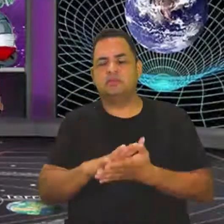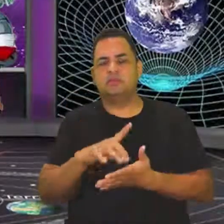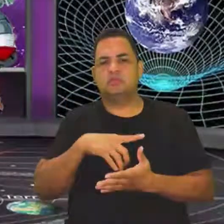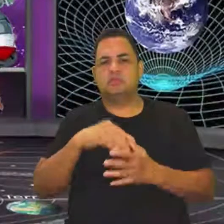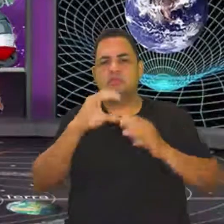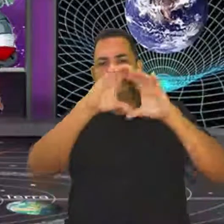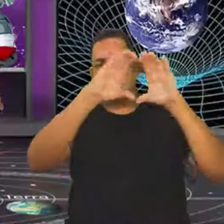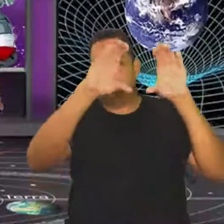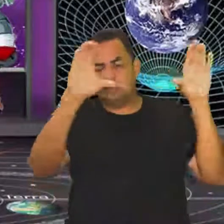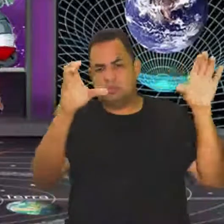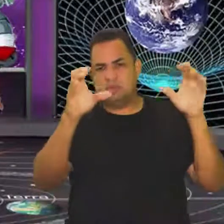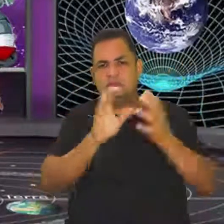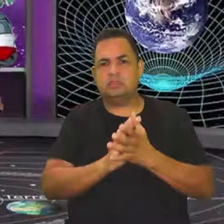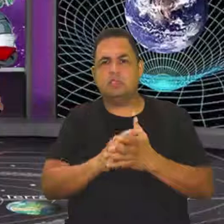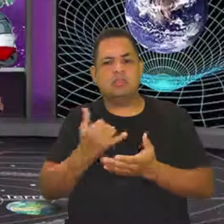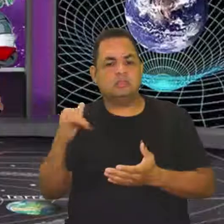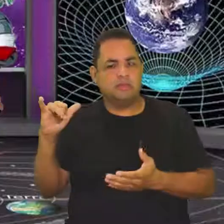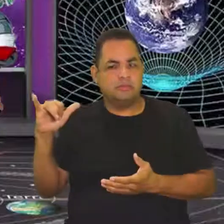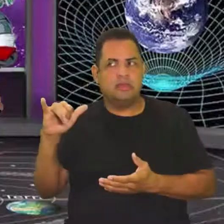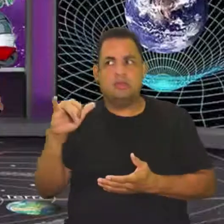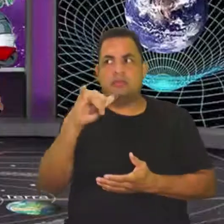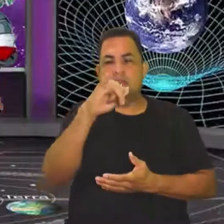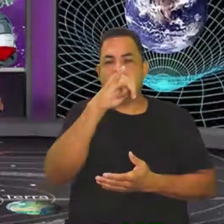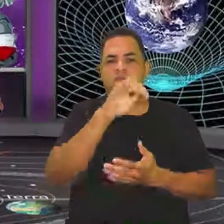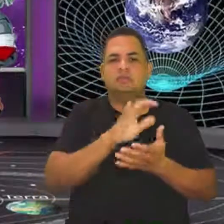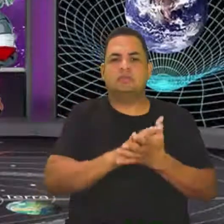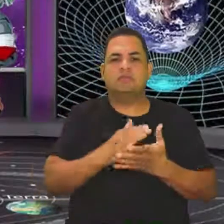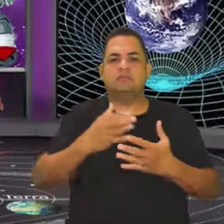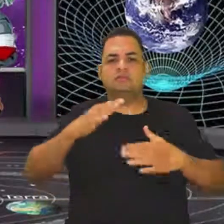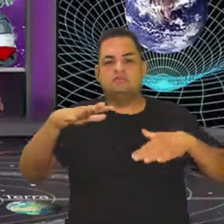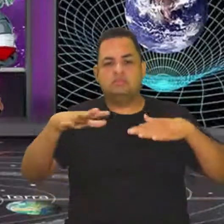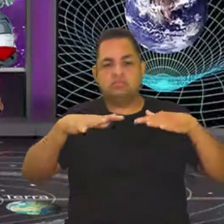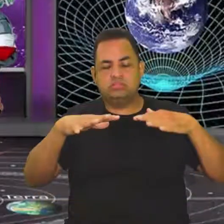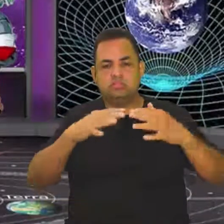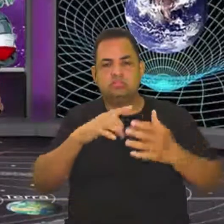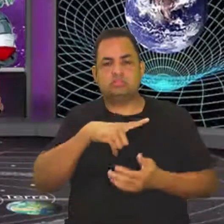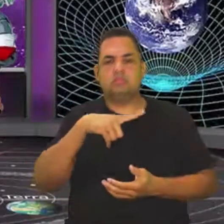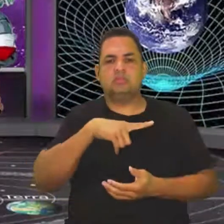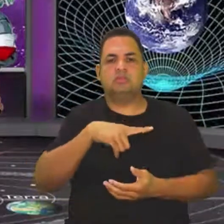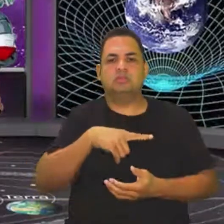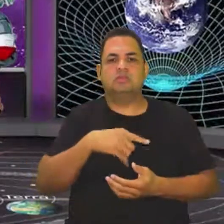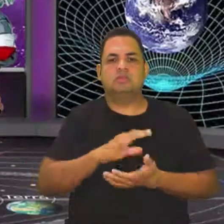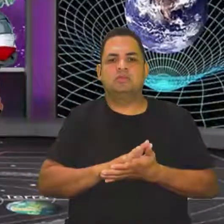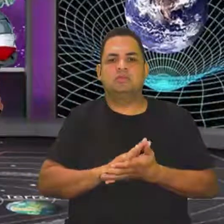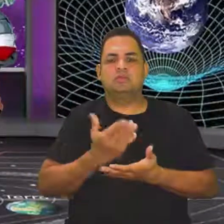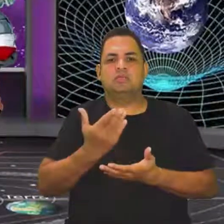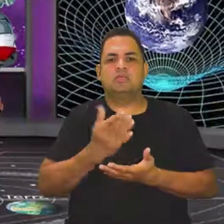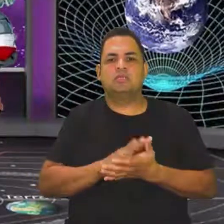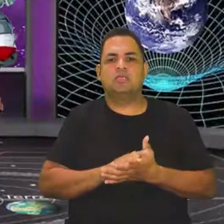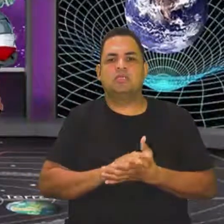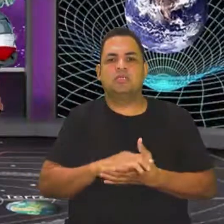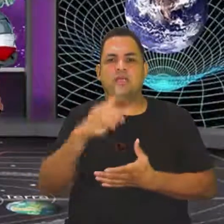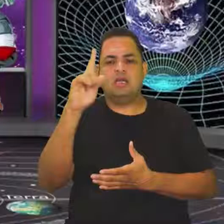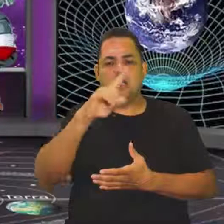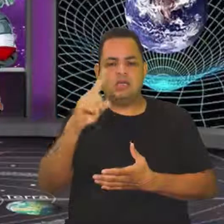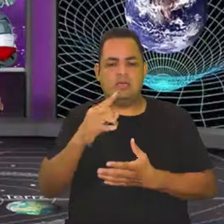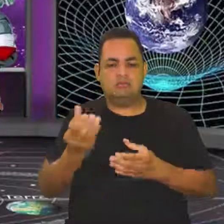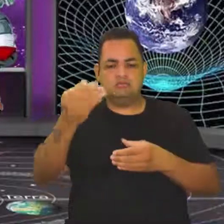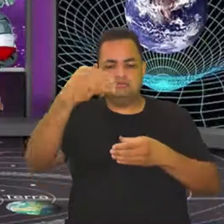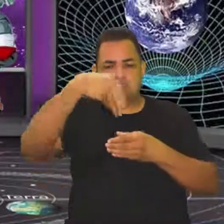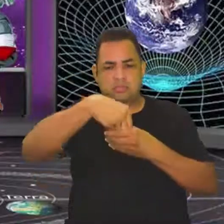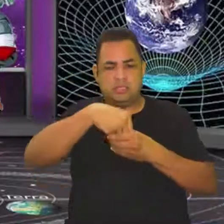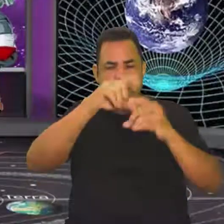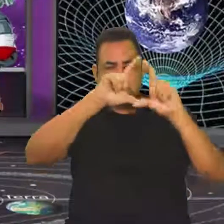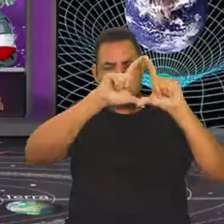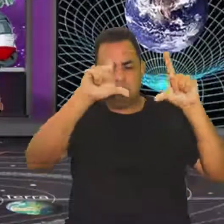já viajou de avião e passou aí perto de uma turbulência, existe raio dentro da nuvem, de uma nuvem para outra, da